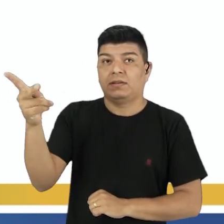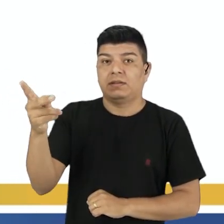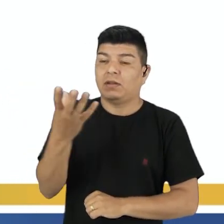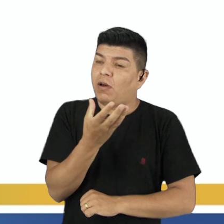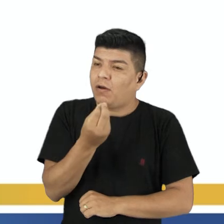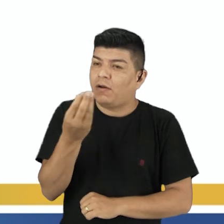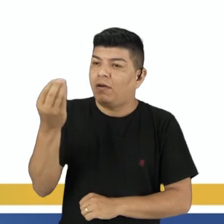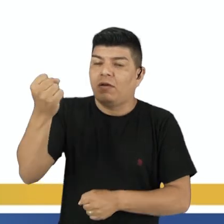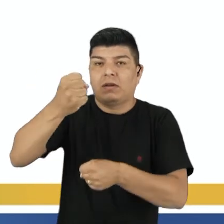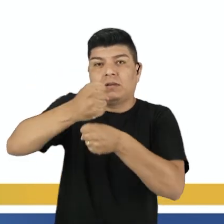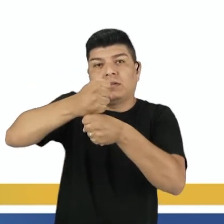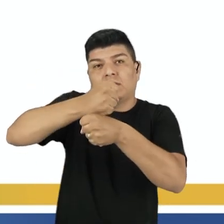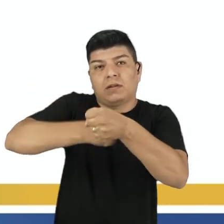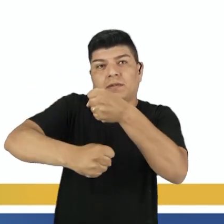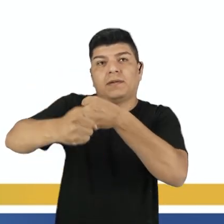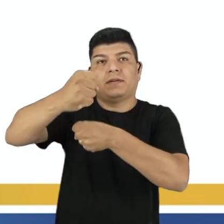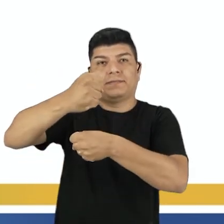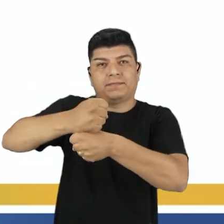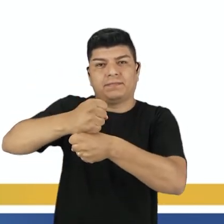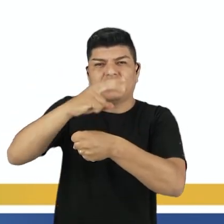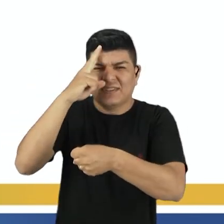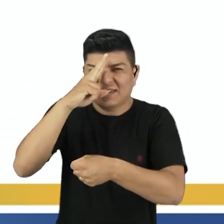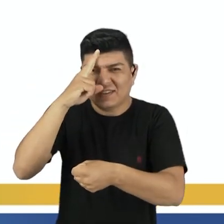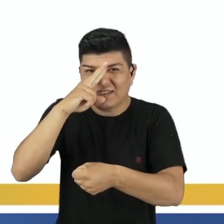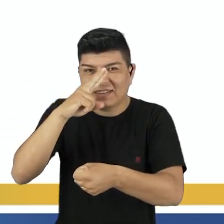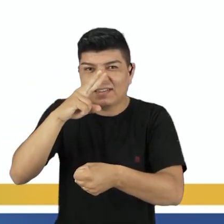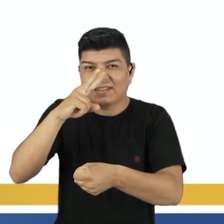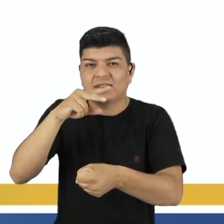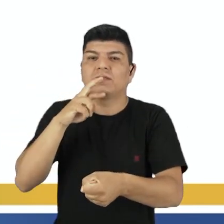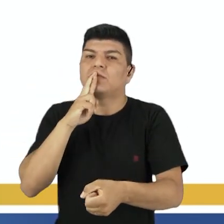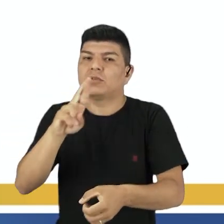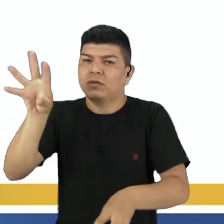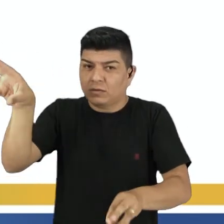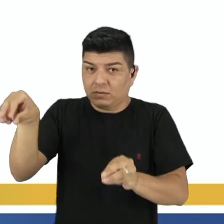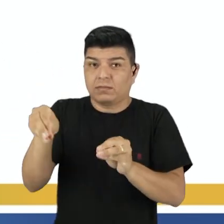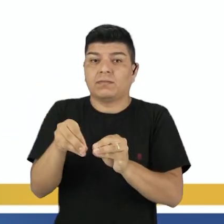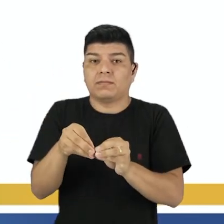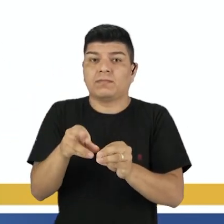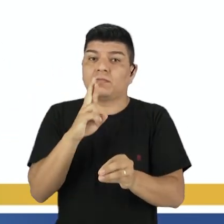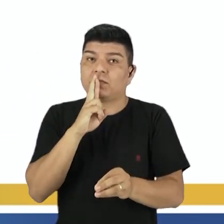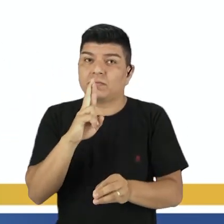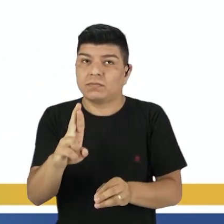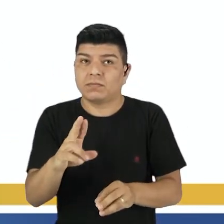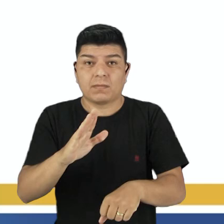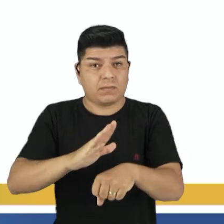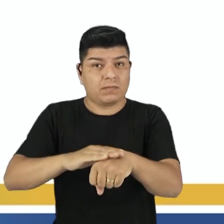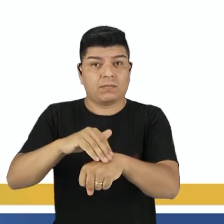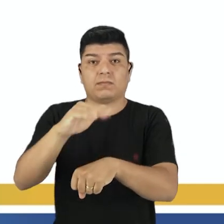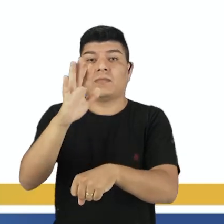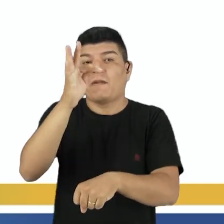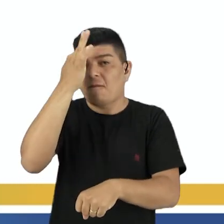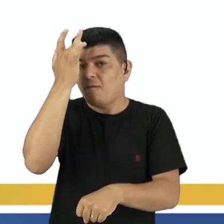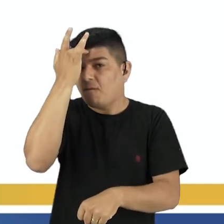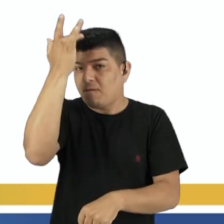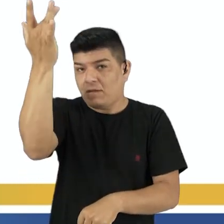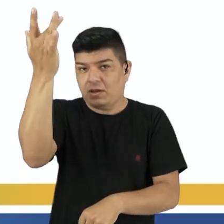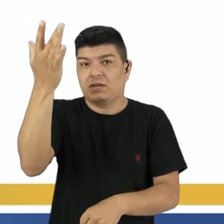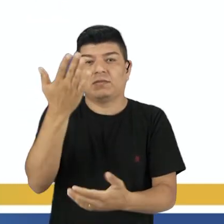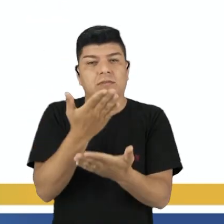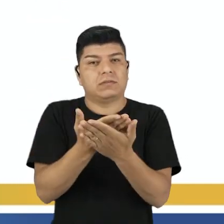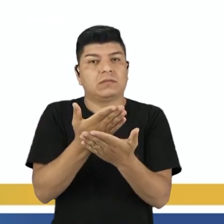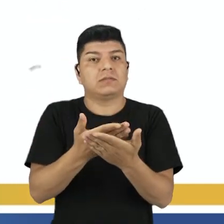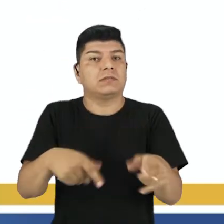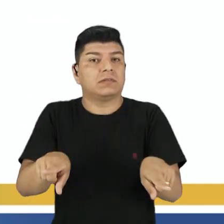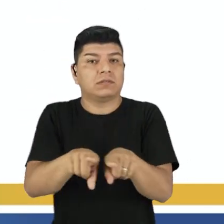no ano passado? Lembra da resposta curta, pessoal? Ela é uma das respostas mais fáceis da gente dar